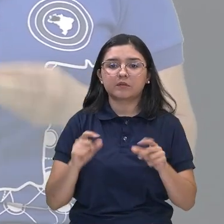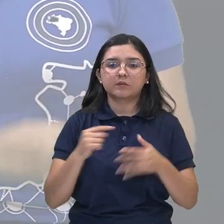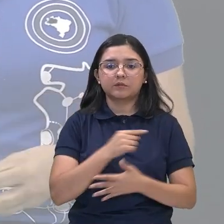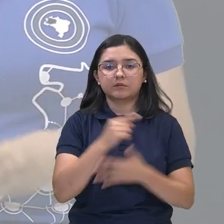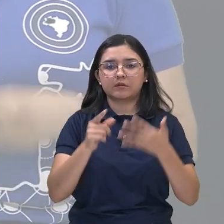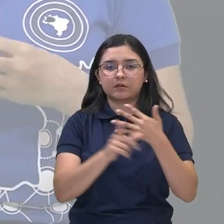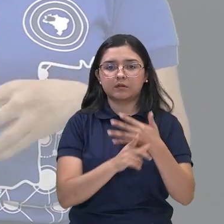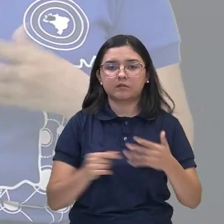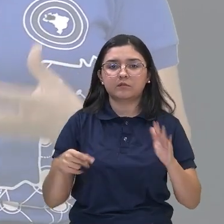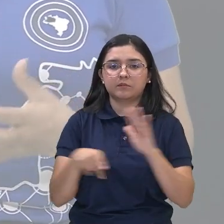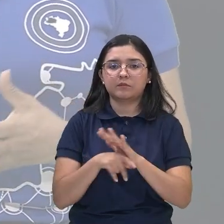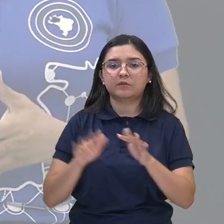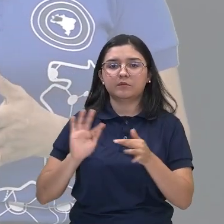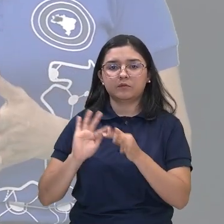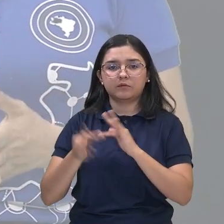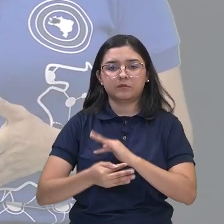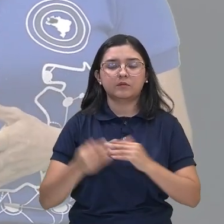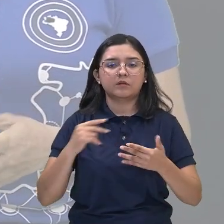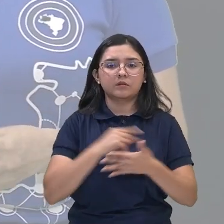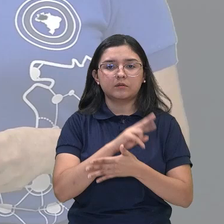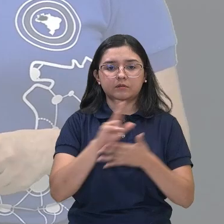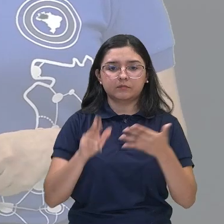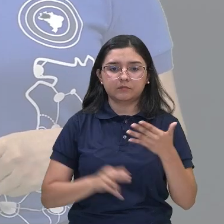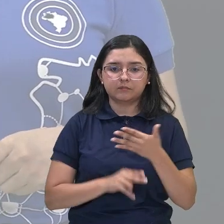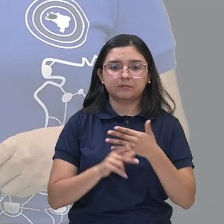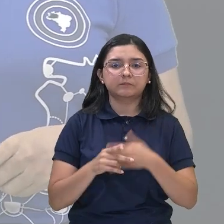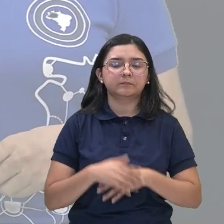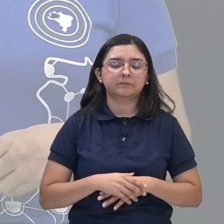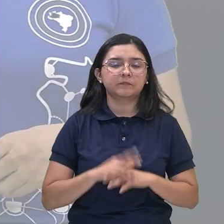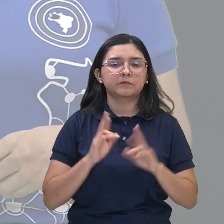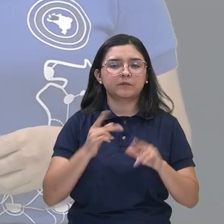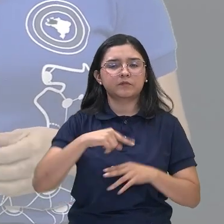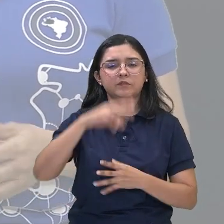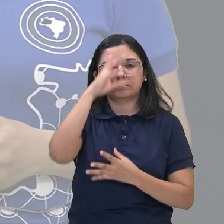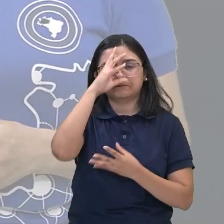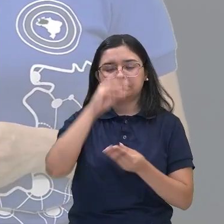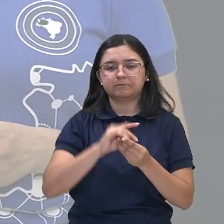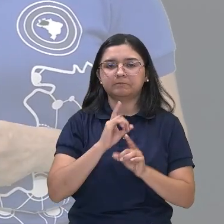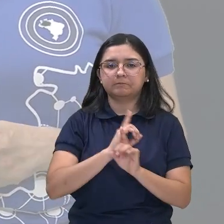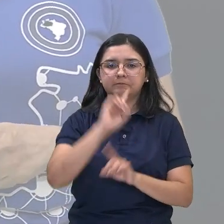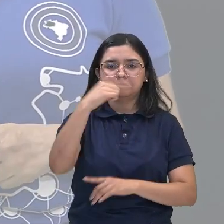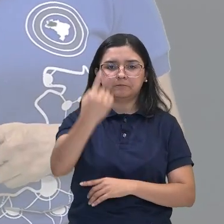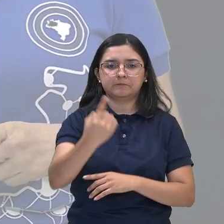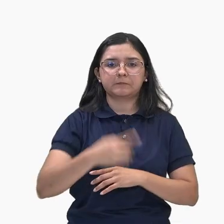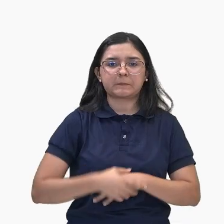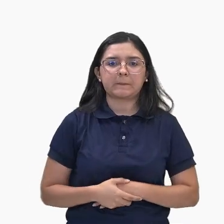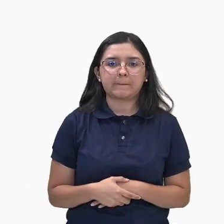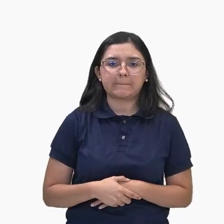escritores Árcades e algumas de suas obras. Espero que vocês tenham compreendido e até a próxima.